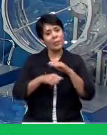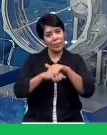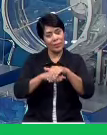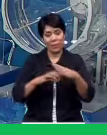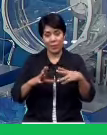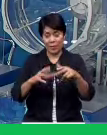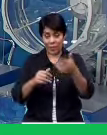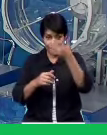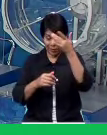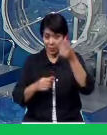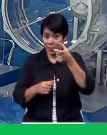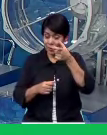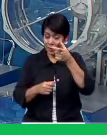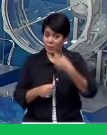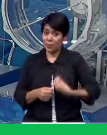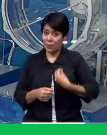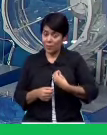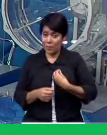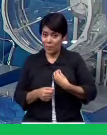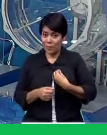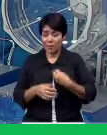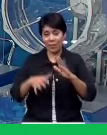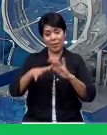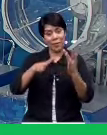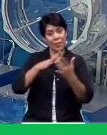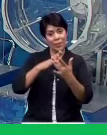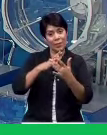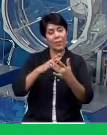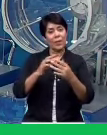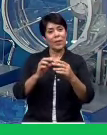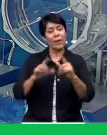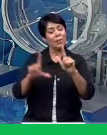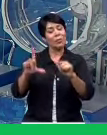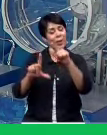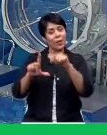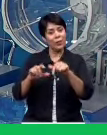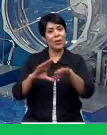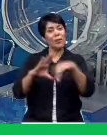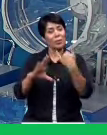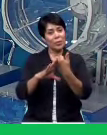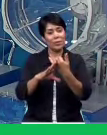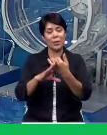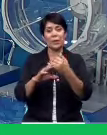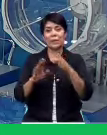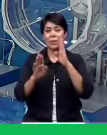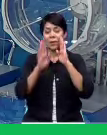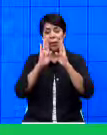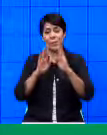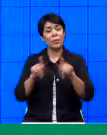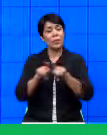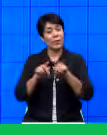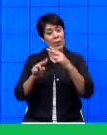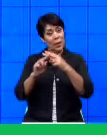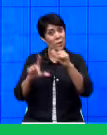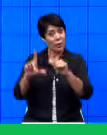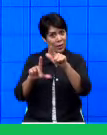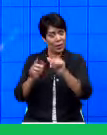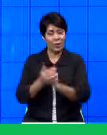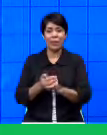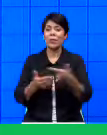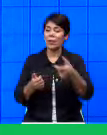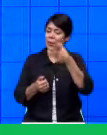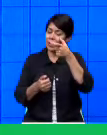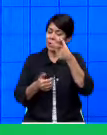boa noite a todos que nos acompanham ao vivo através da Rede TV e também via perfis do Facebook, YouTube, da Caixa e da Rede TV. A partir de agora,